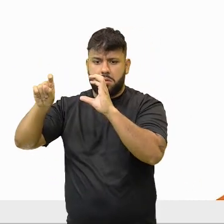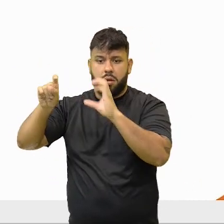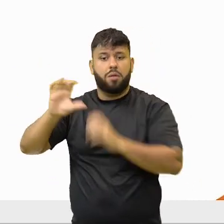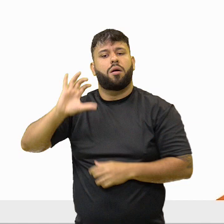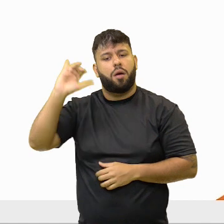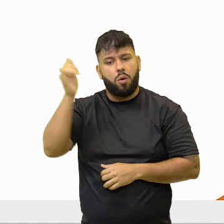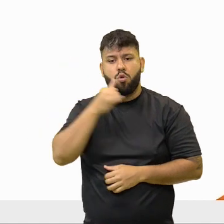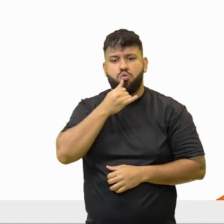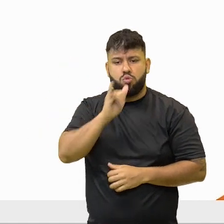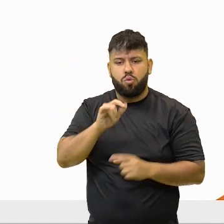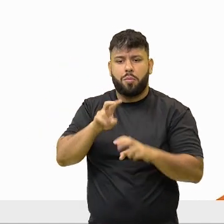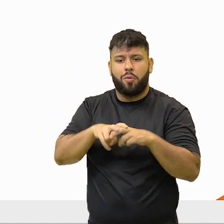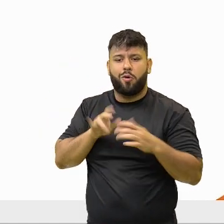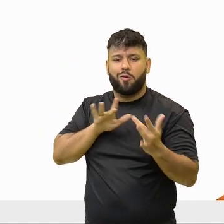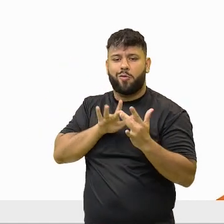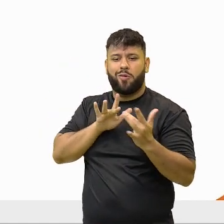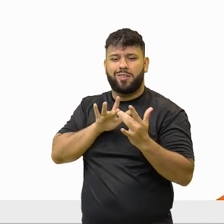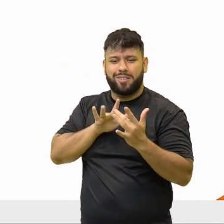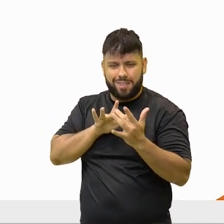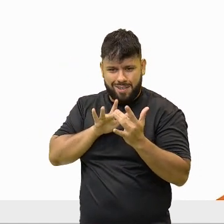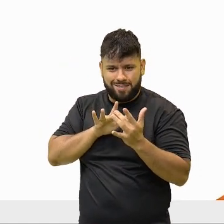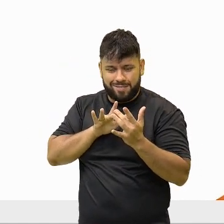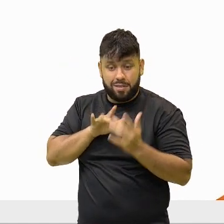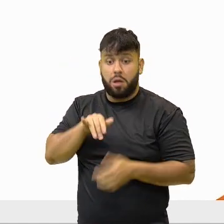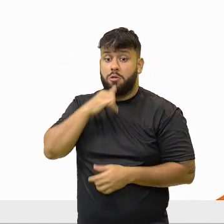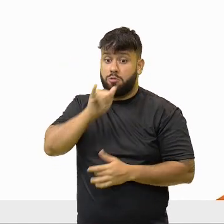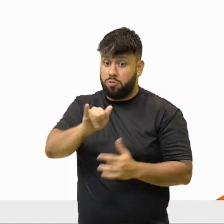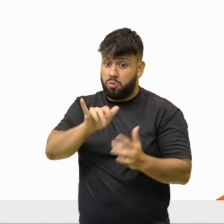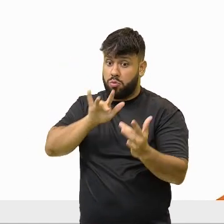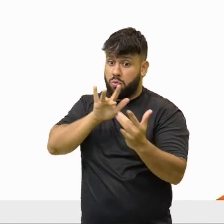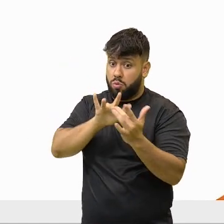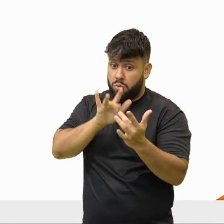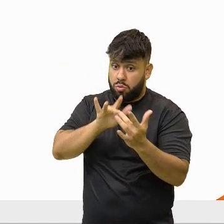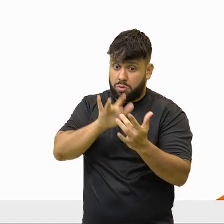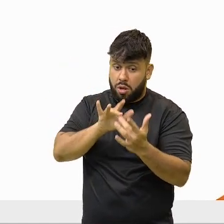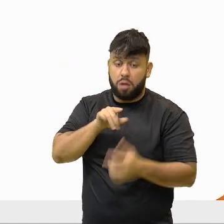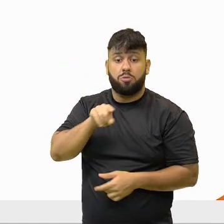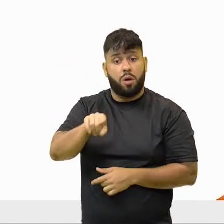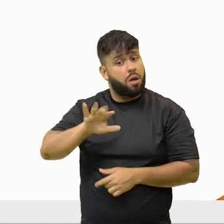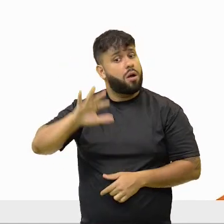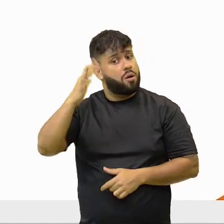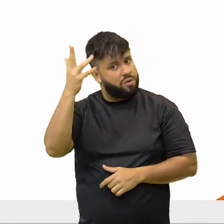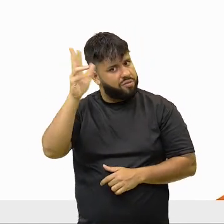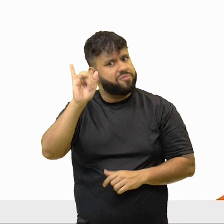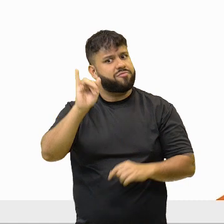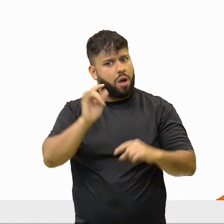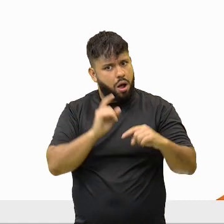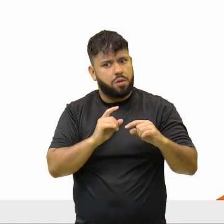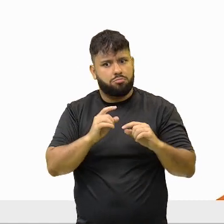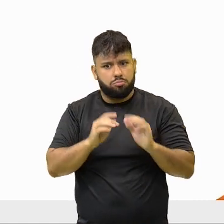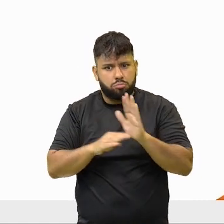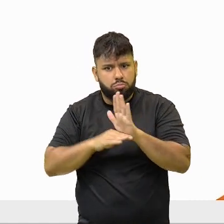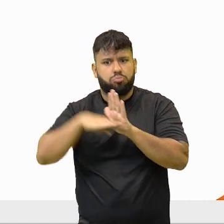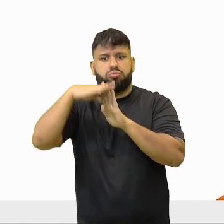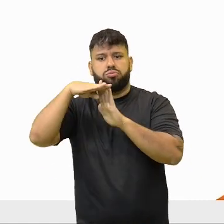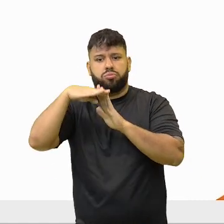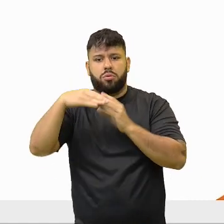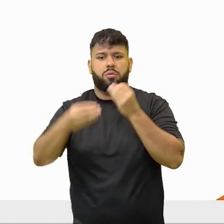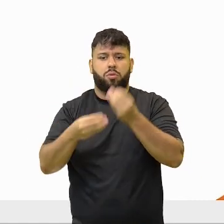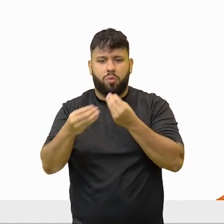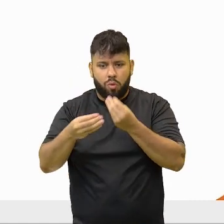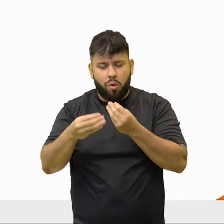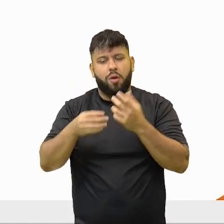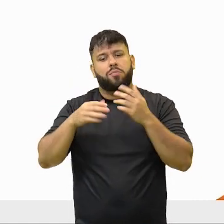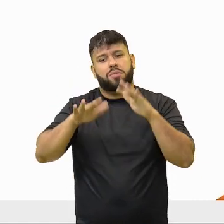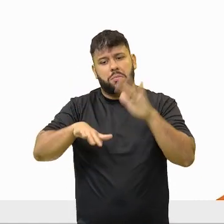contato. E nessa eletrização por contato, obviamente, o sistema deve adquirir carga semelhante à carga do objeto com o qual